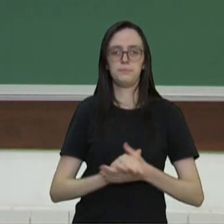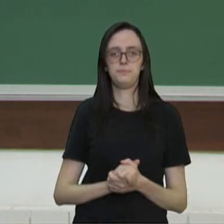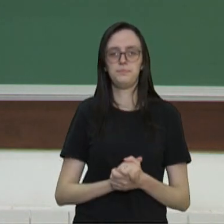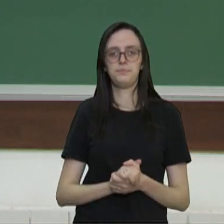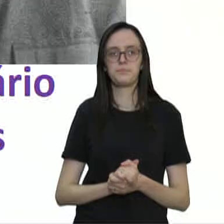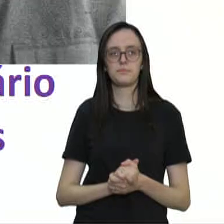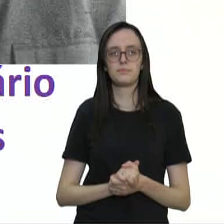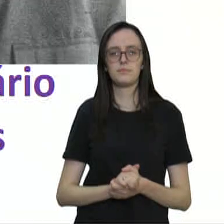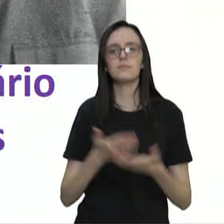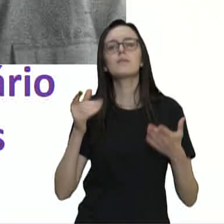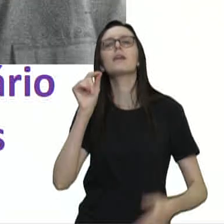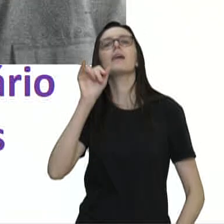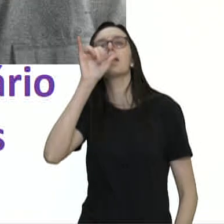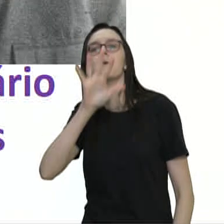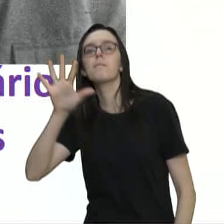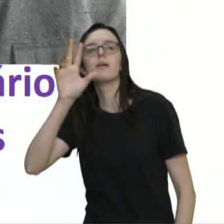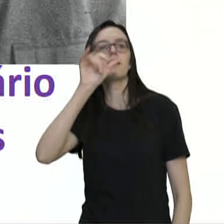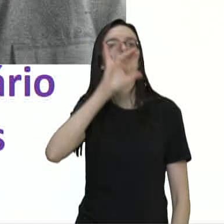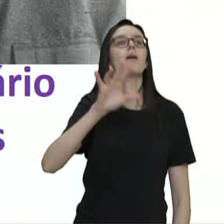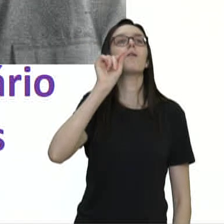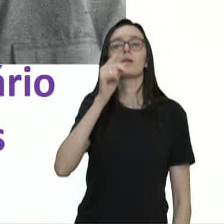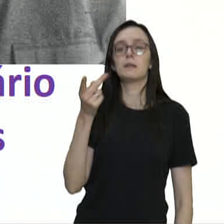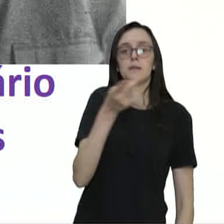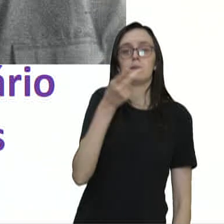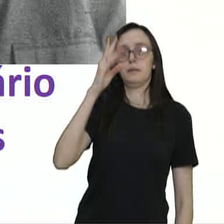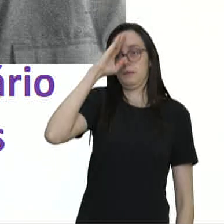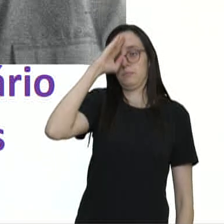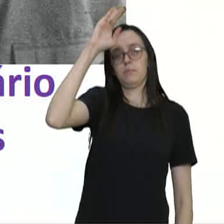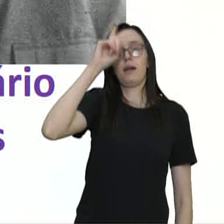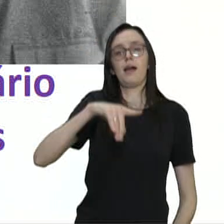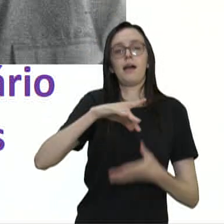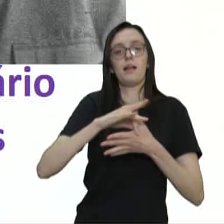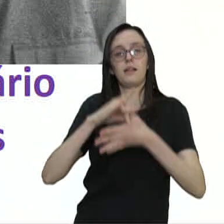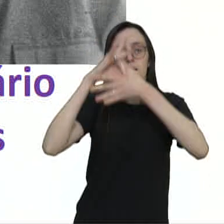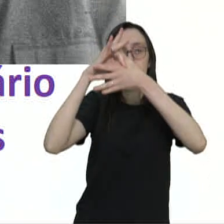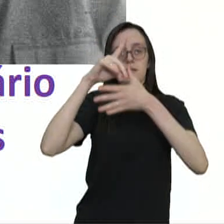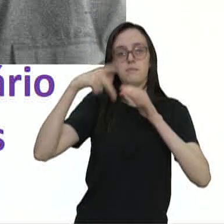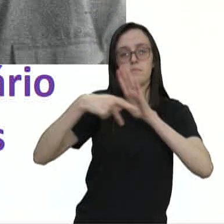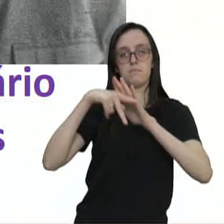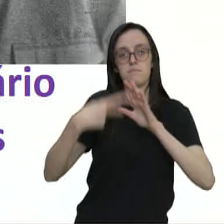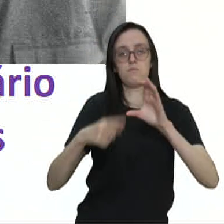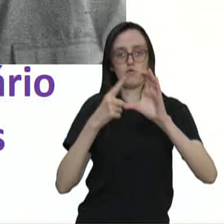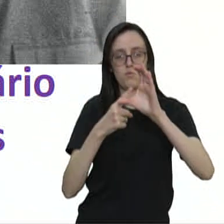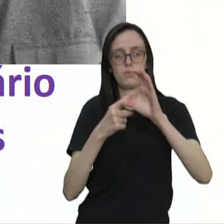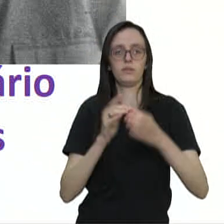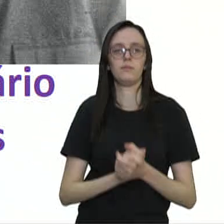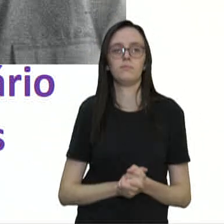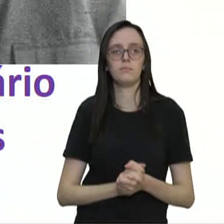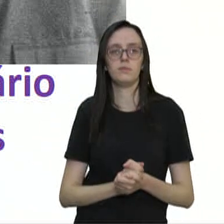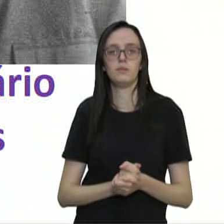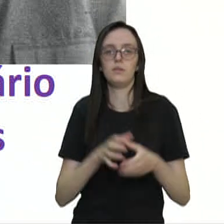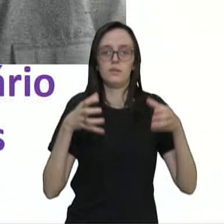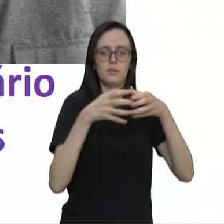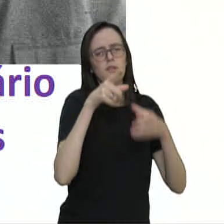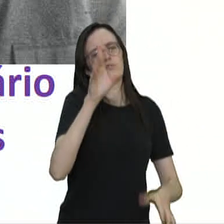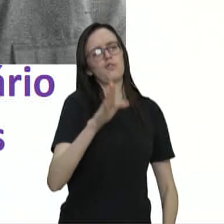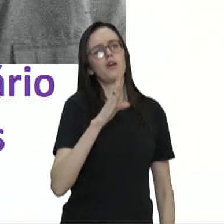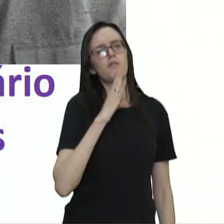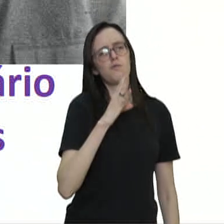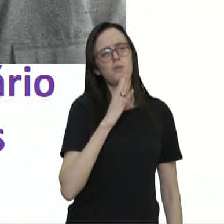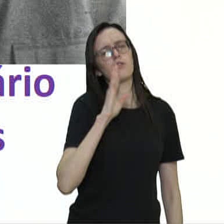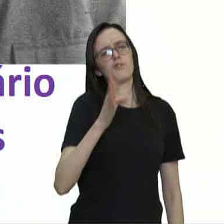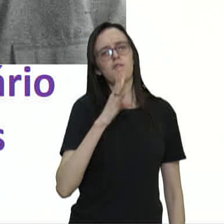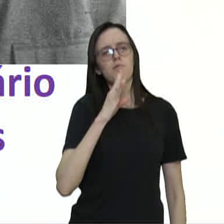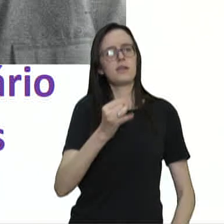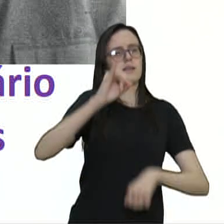Aqui você tem a imagem dos 2 principais líderes dessa intentona comunista. Aqui a figura que você já conhece, bem